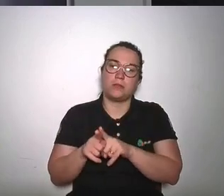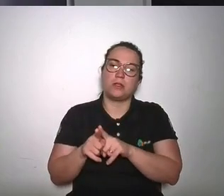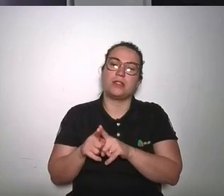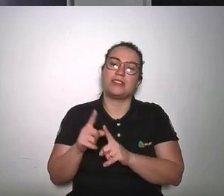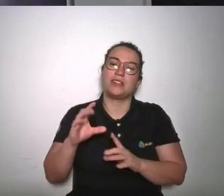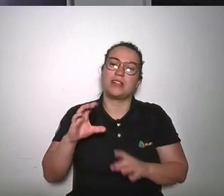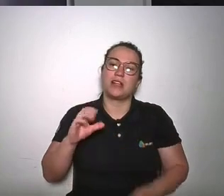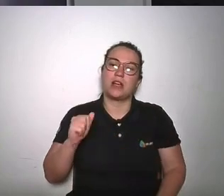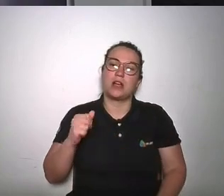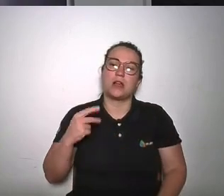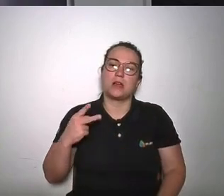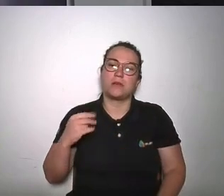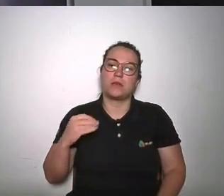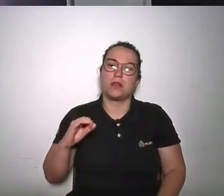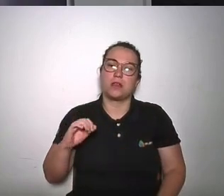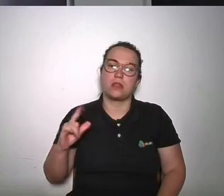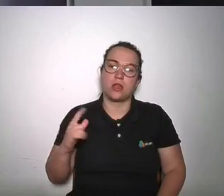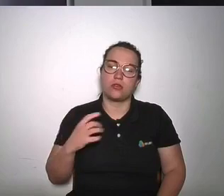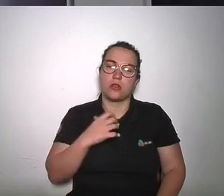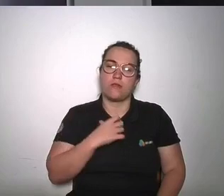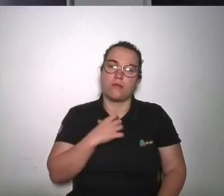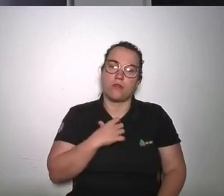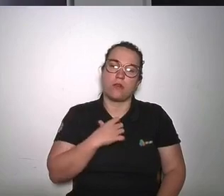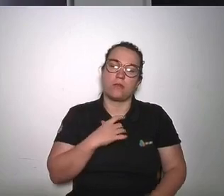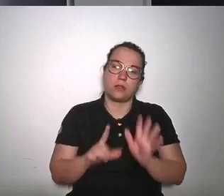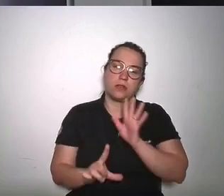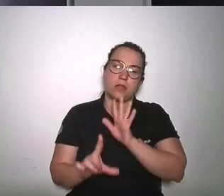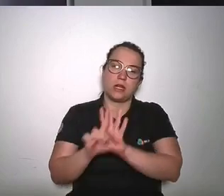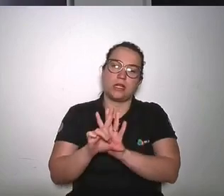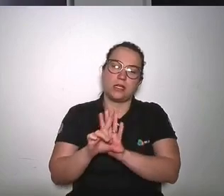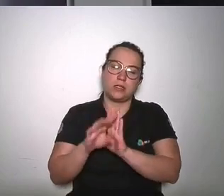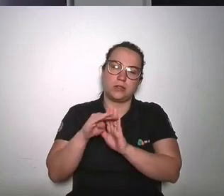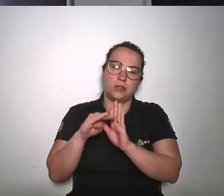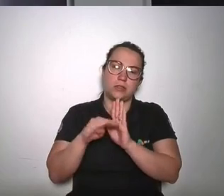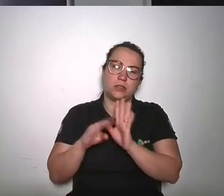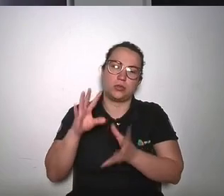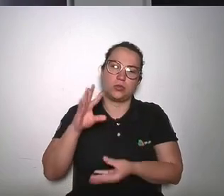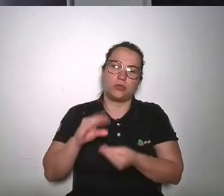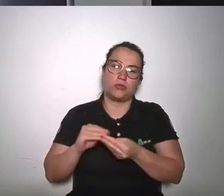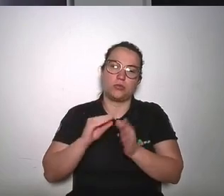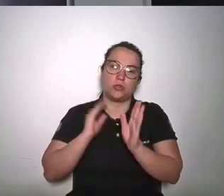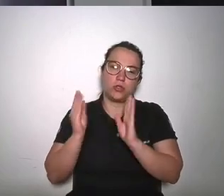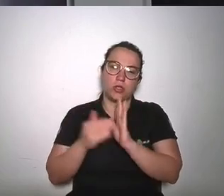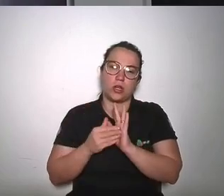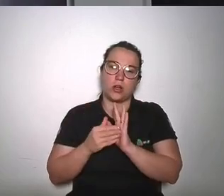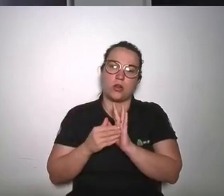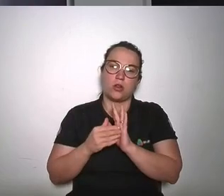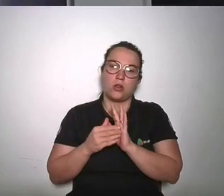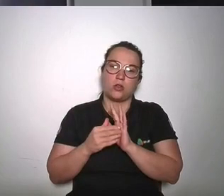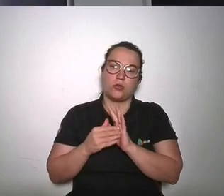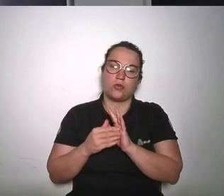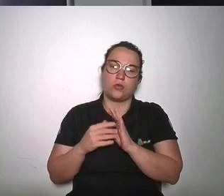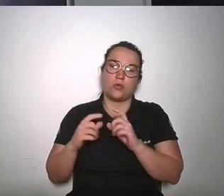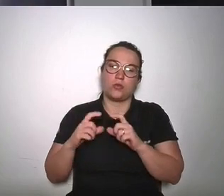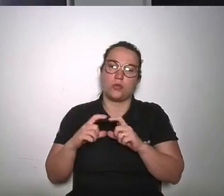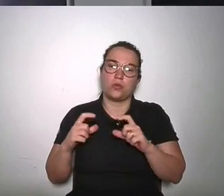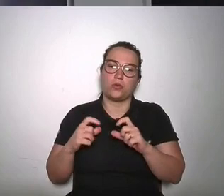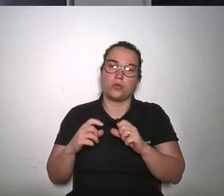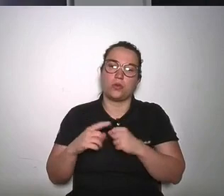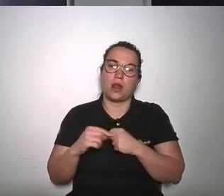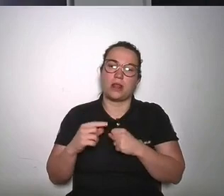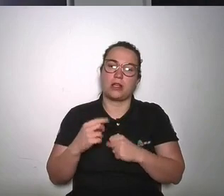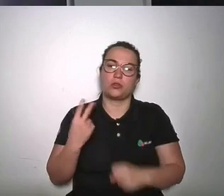capital na forma da legislação vigente especificada no resumo geral, conforme anexo 2. Então, a